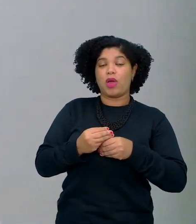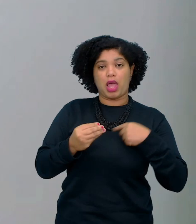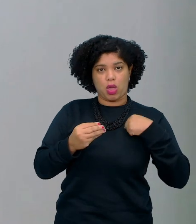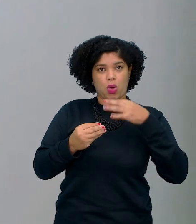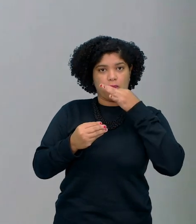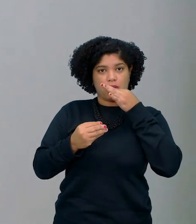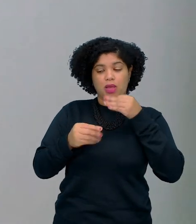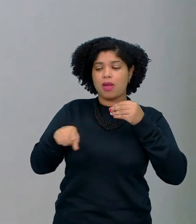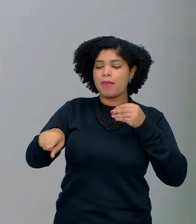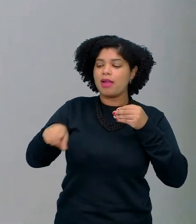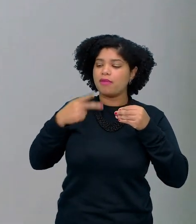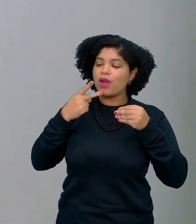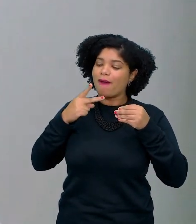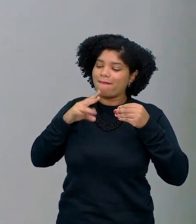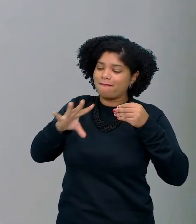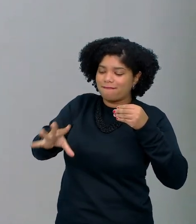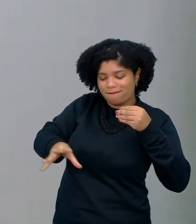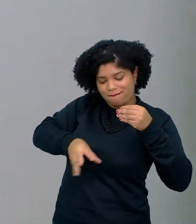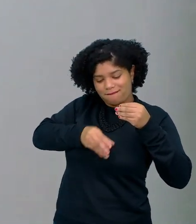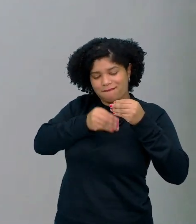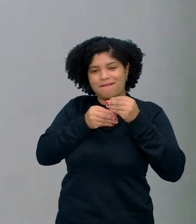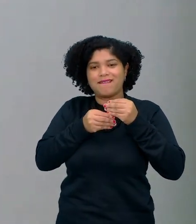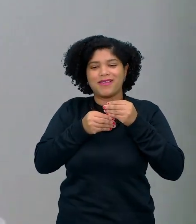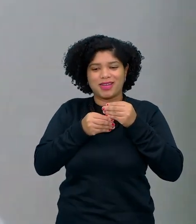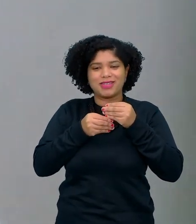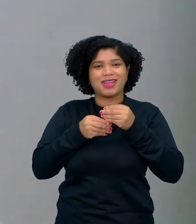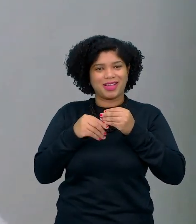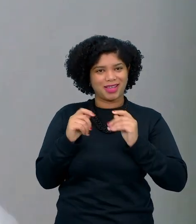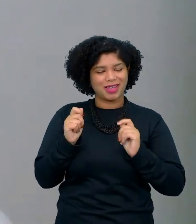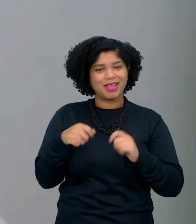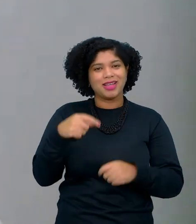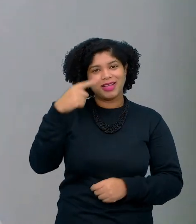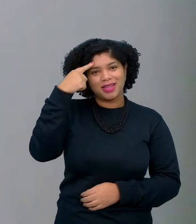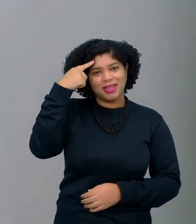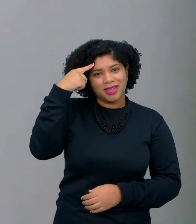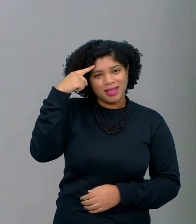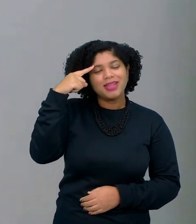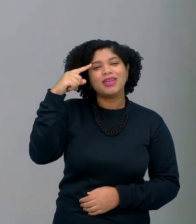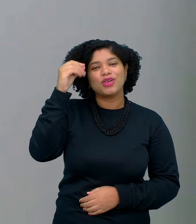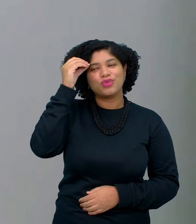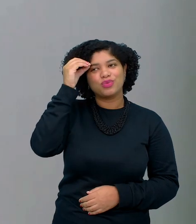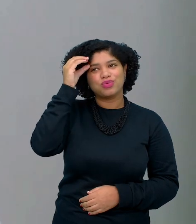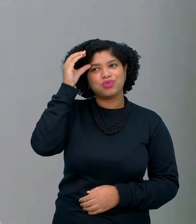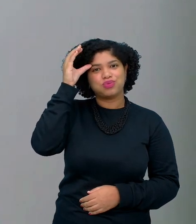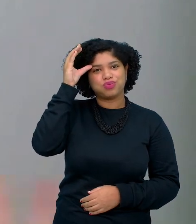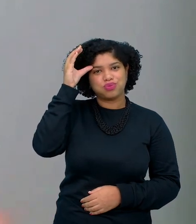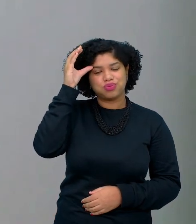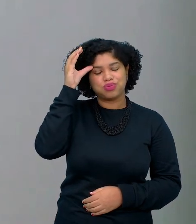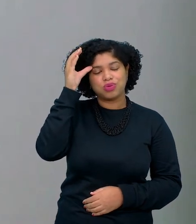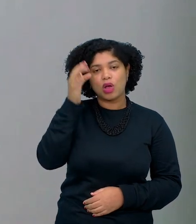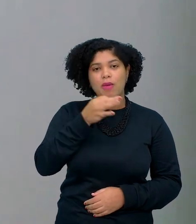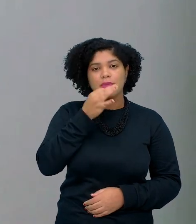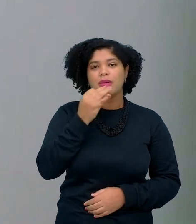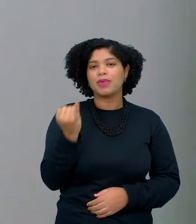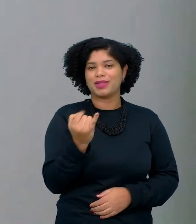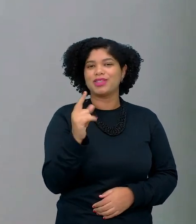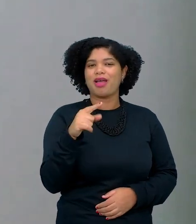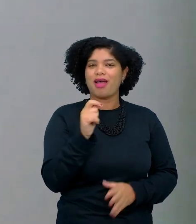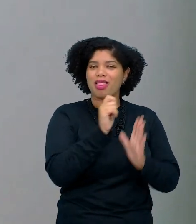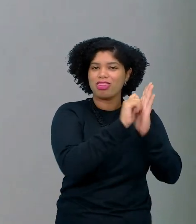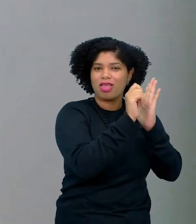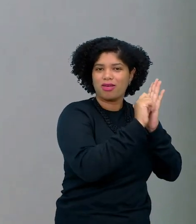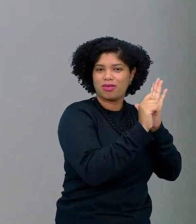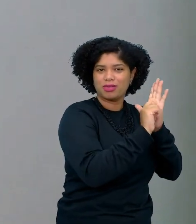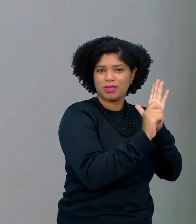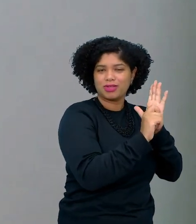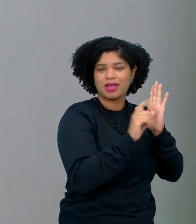mas eu gostei do que aquele colega pensa, eu gostei da maneira dele de falar, anota. E aí vai ser